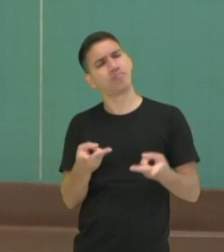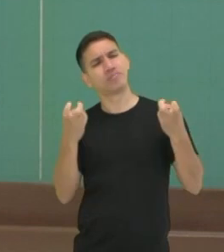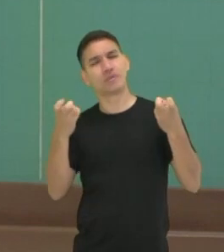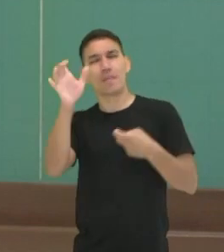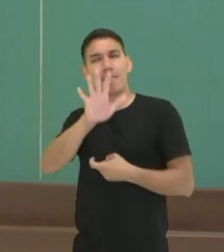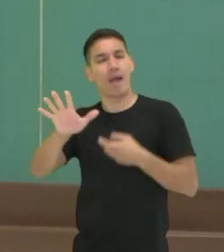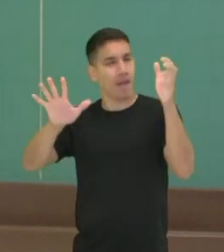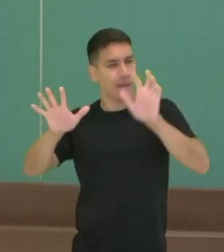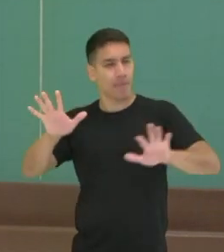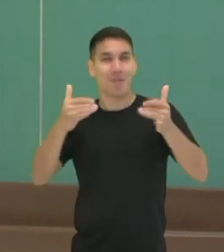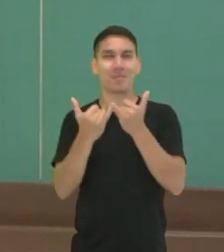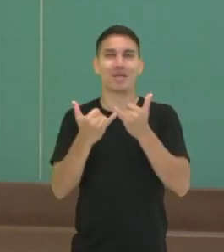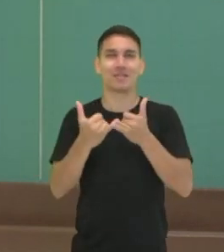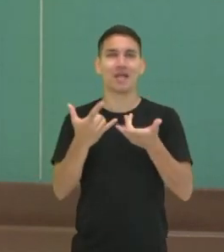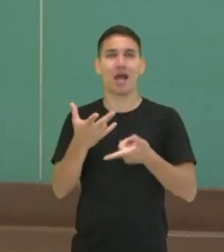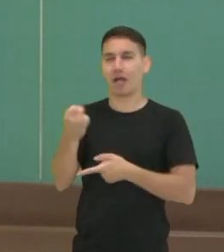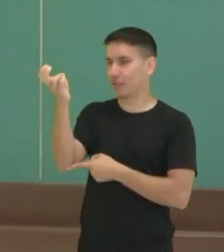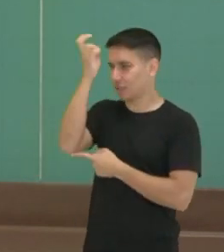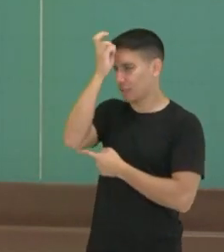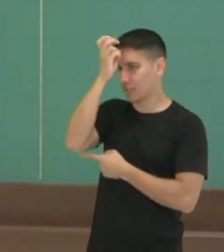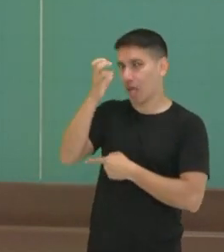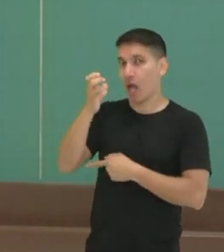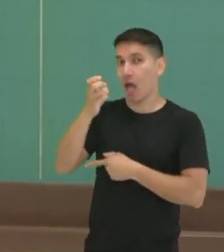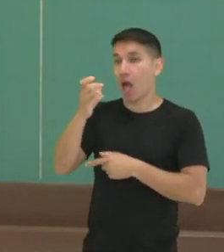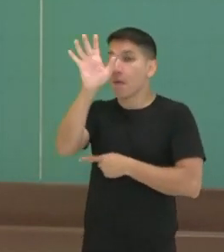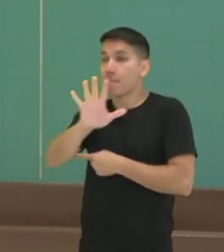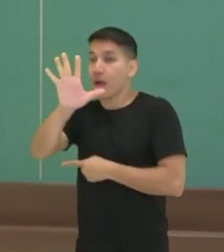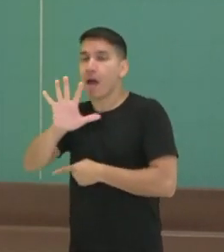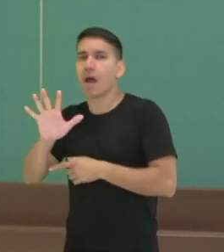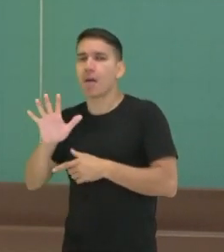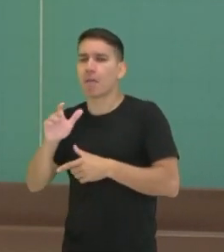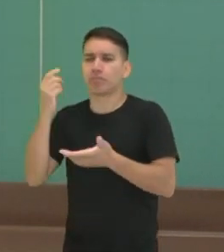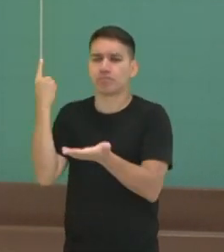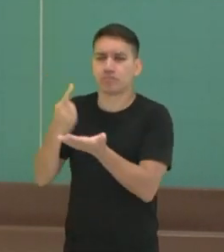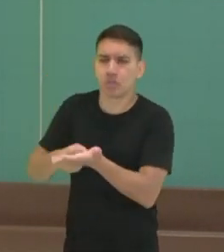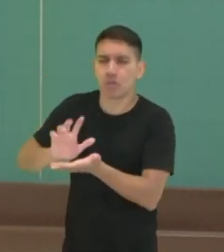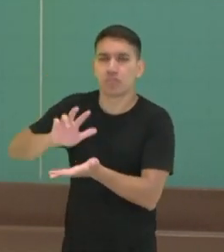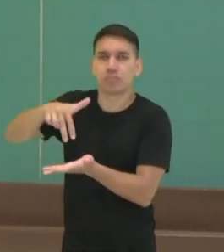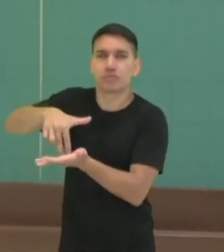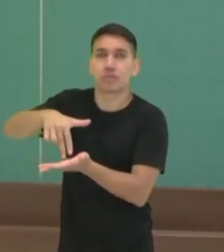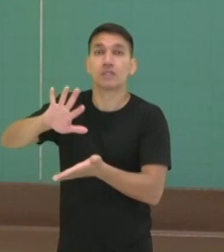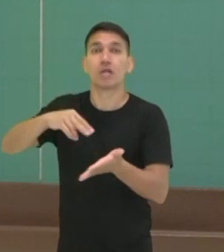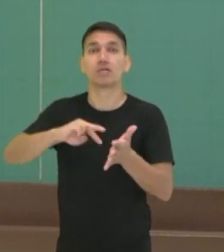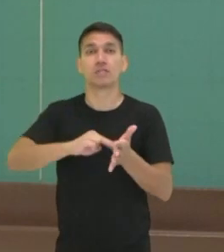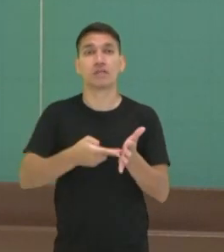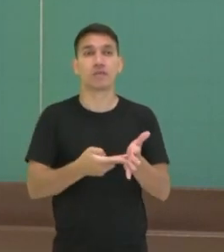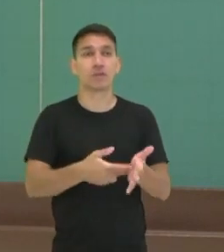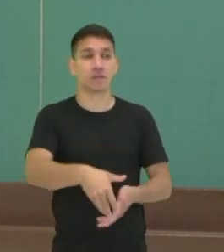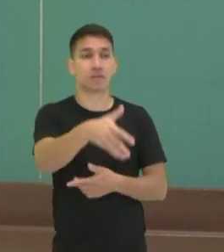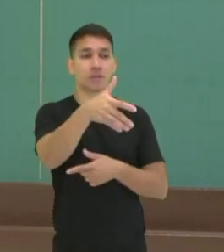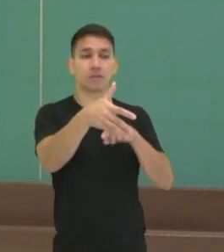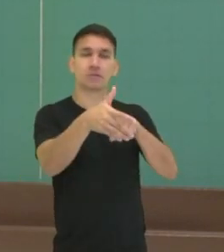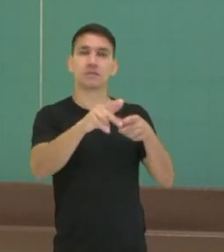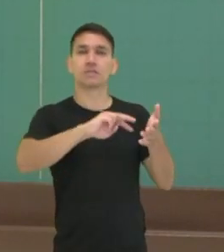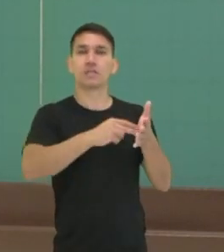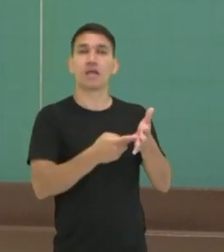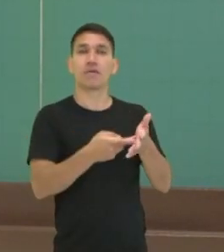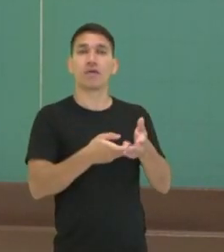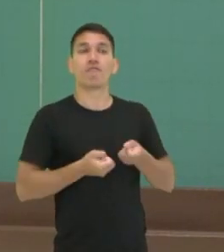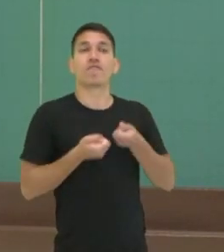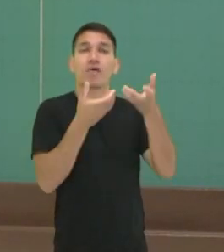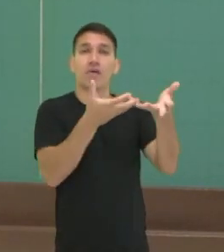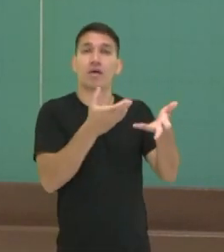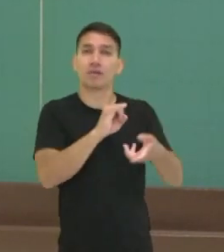figuras elas têm uma posição pré-determinada, então uma posição de mão significa que ela está falando, uma posição de mão significa que ela está recebendo uma